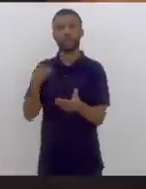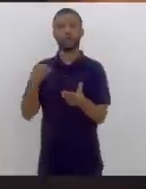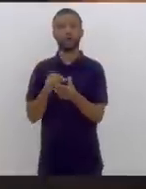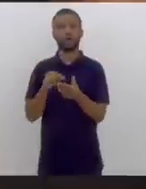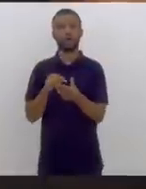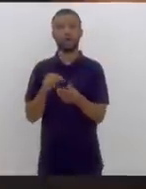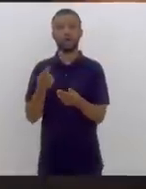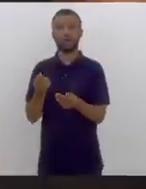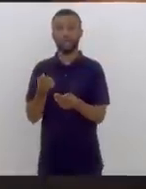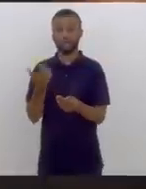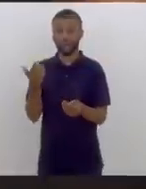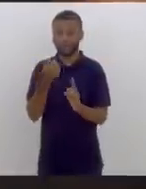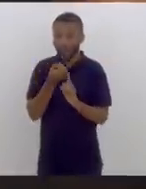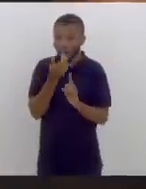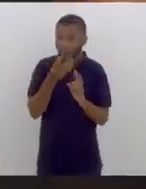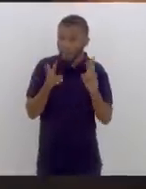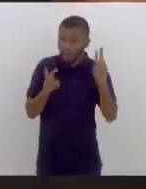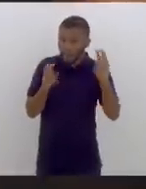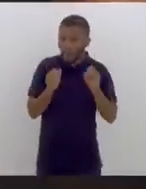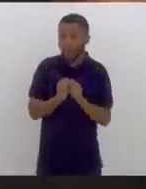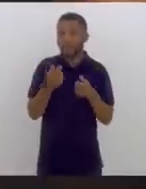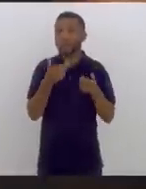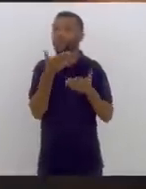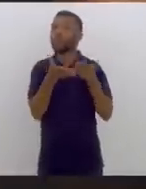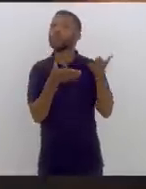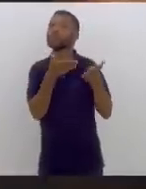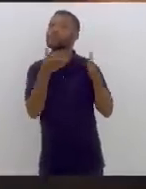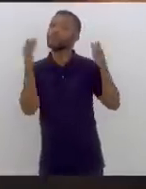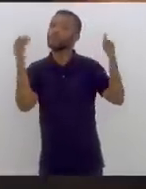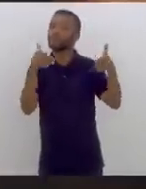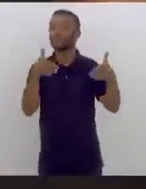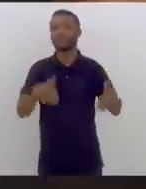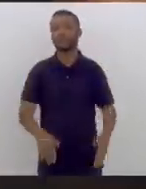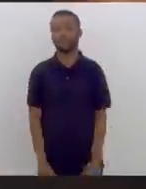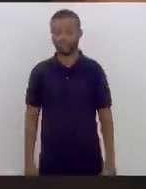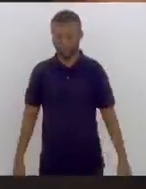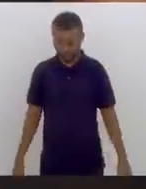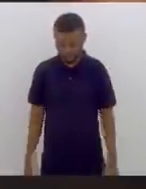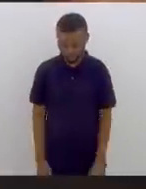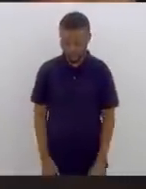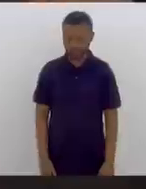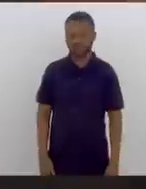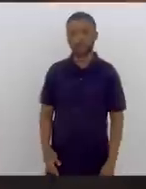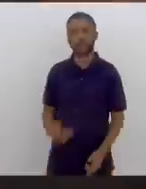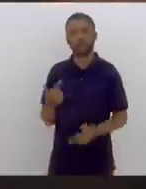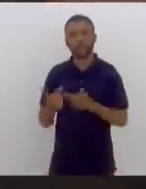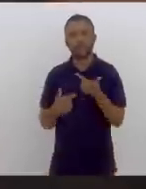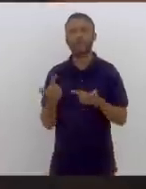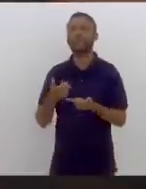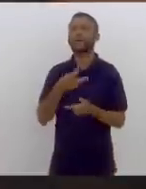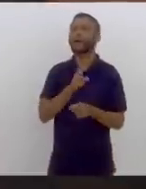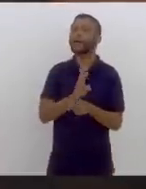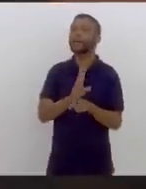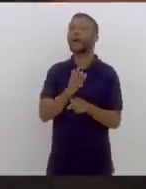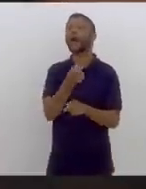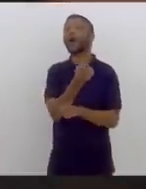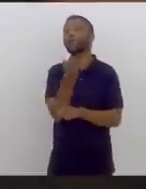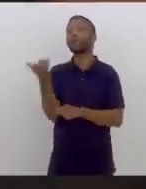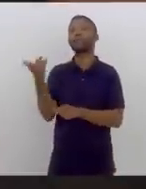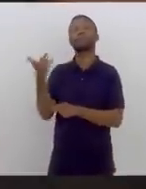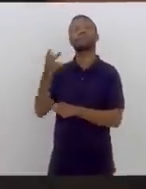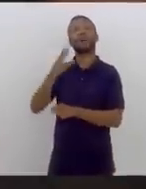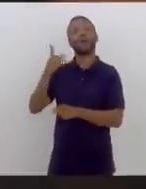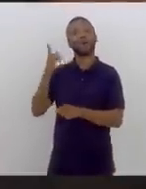cara que não foi nem pronunciado tem que ter um atendimento Vamos trabalhar que o senhor vai atender alguns milhares e vai vai